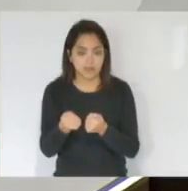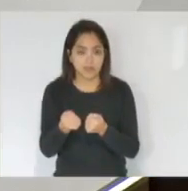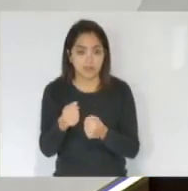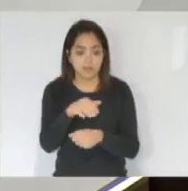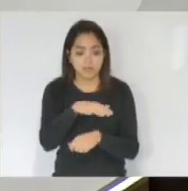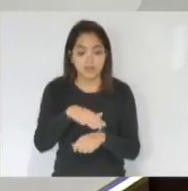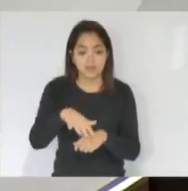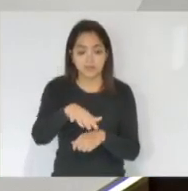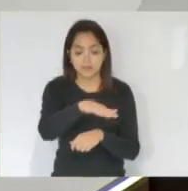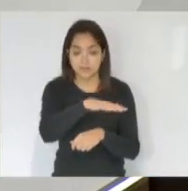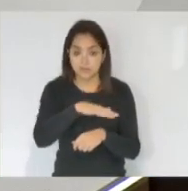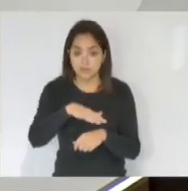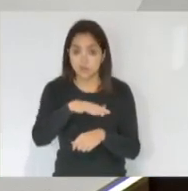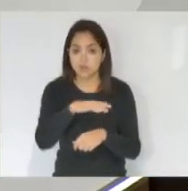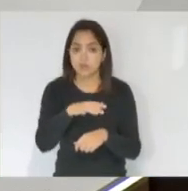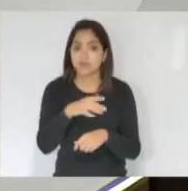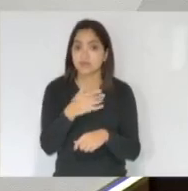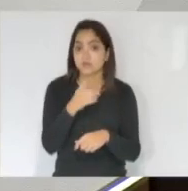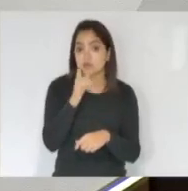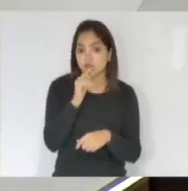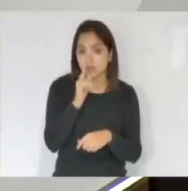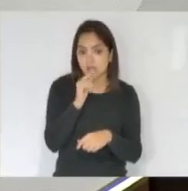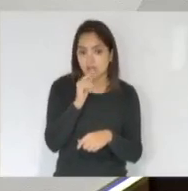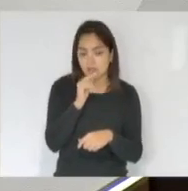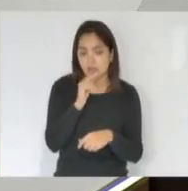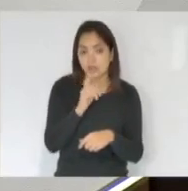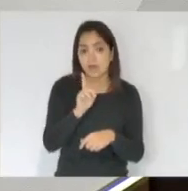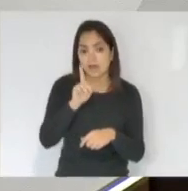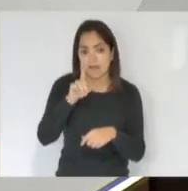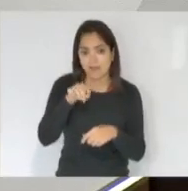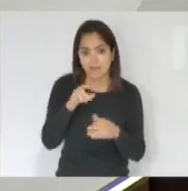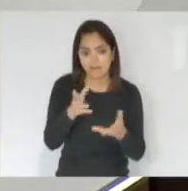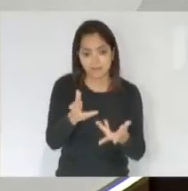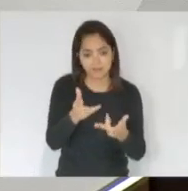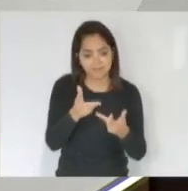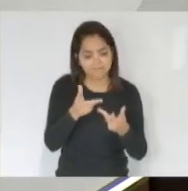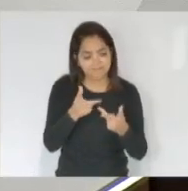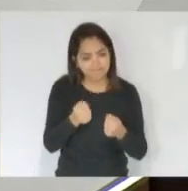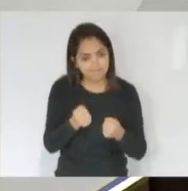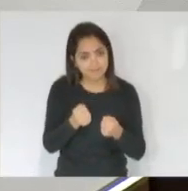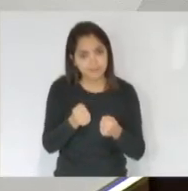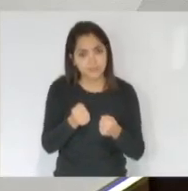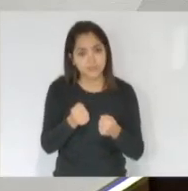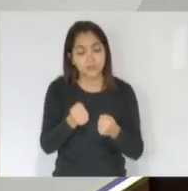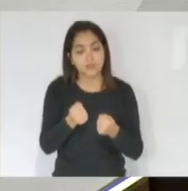aquelas regiões cuja água termal é o atrativo. Senhores deputados,